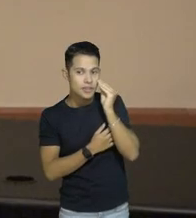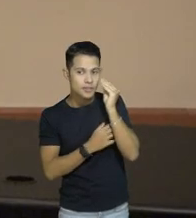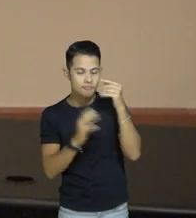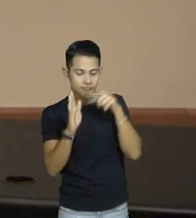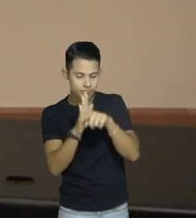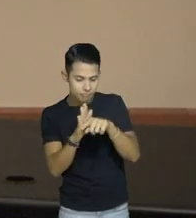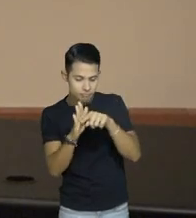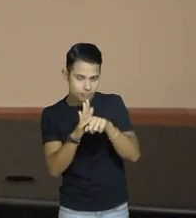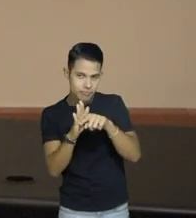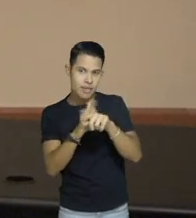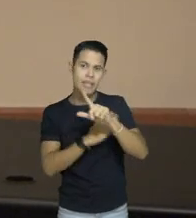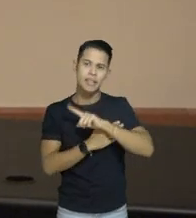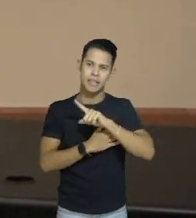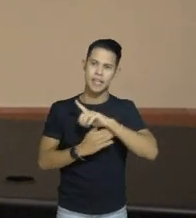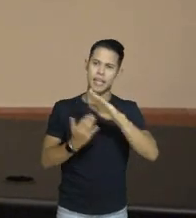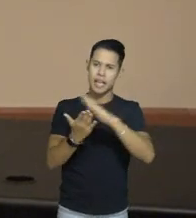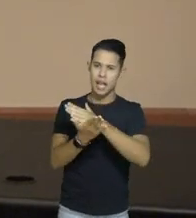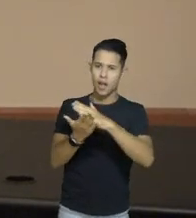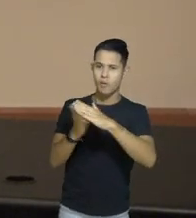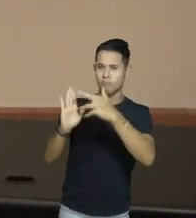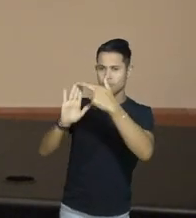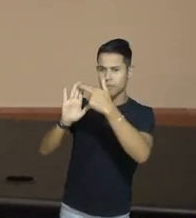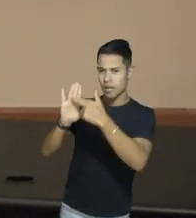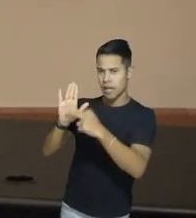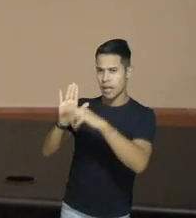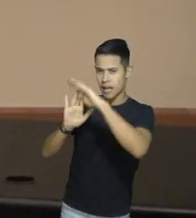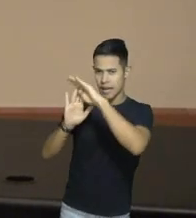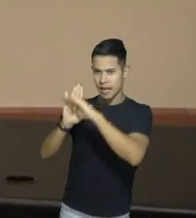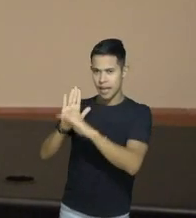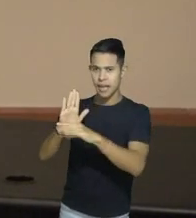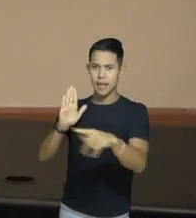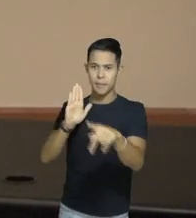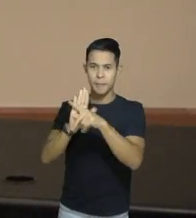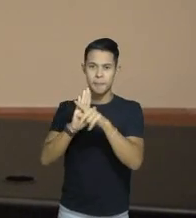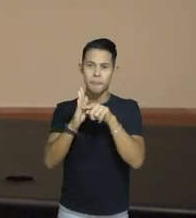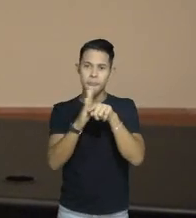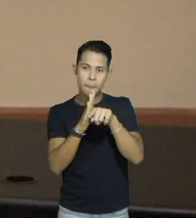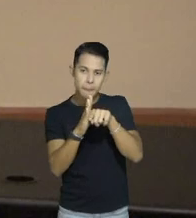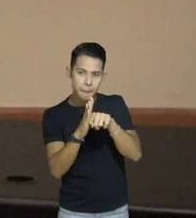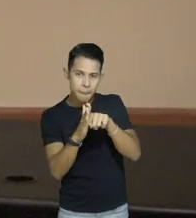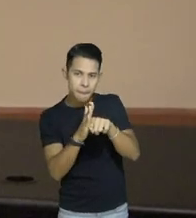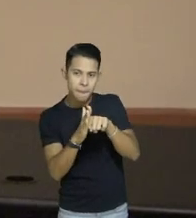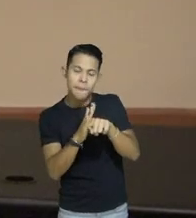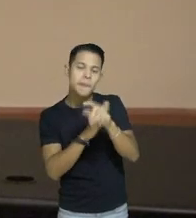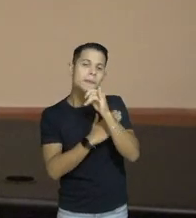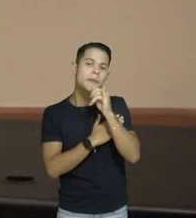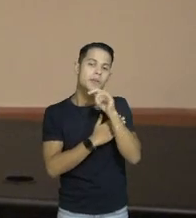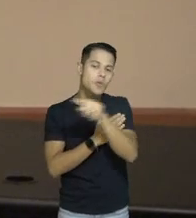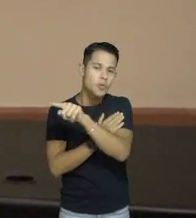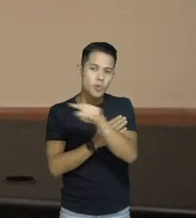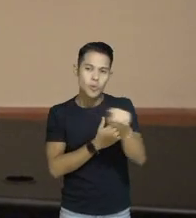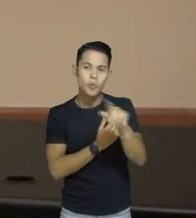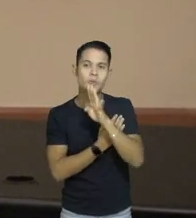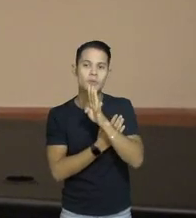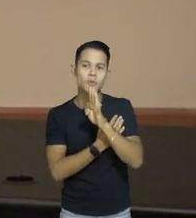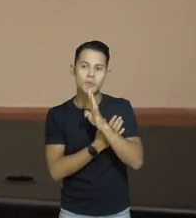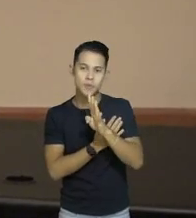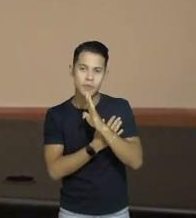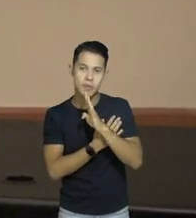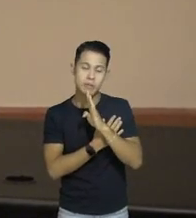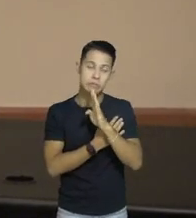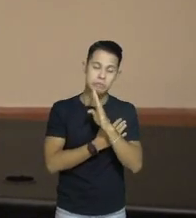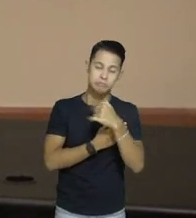temos alguns protocolos, são de triagem, né, para o processamento, que de repente vocês já conheçam. Eu vou citar